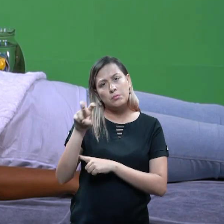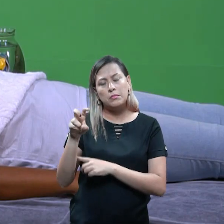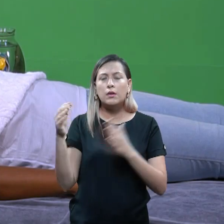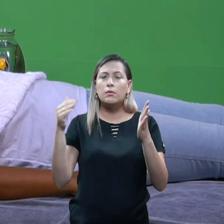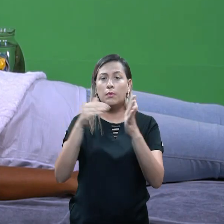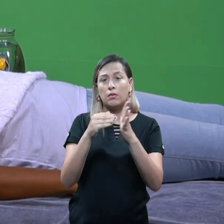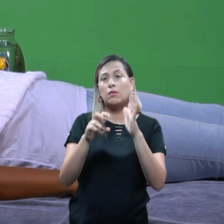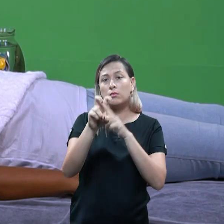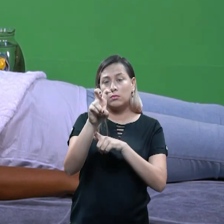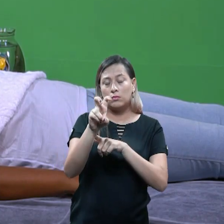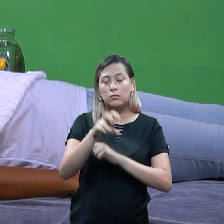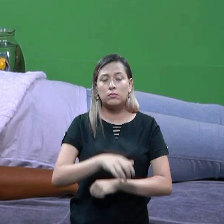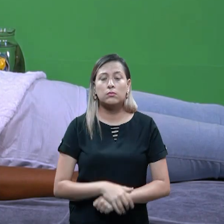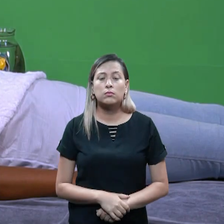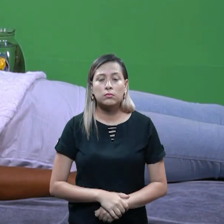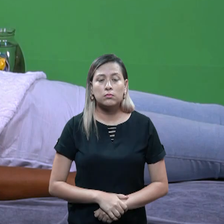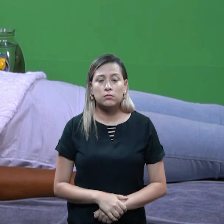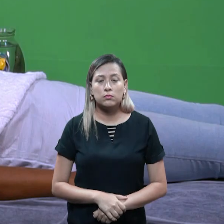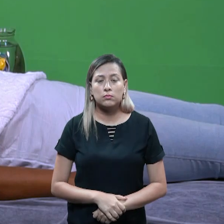5.